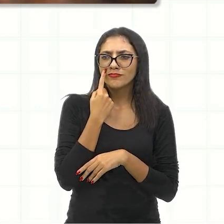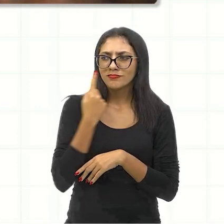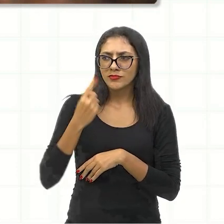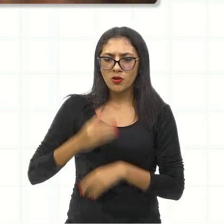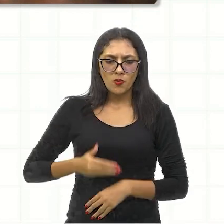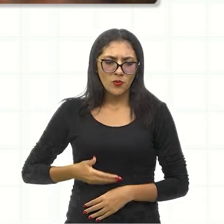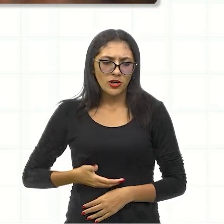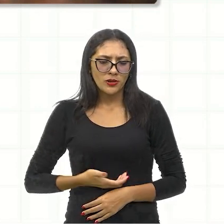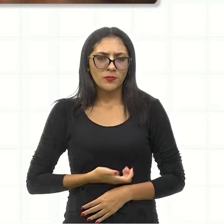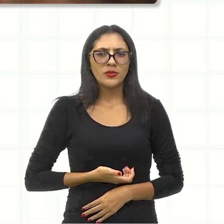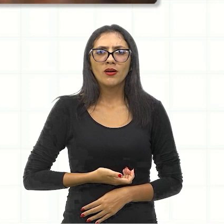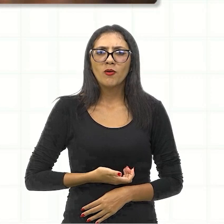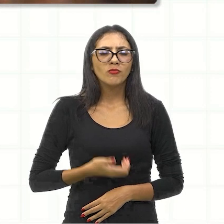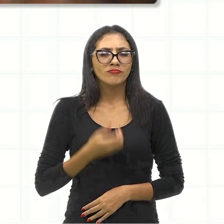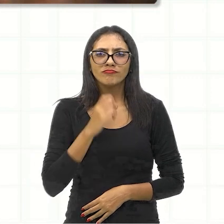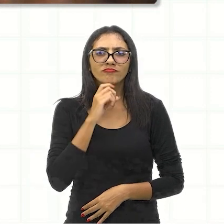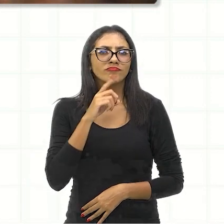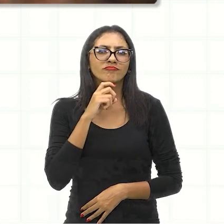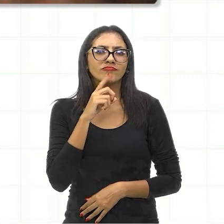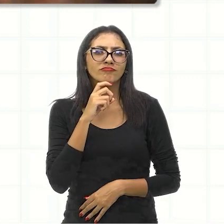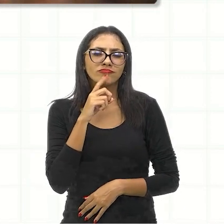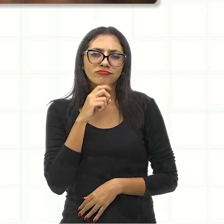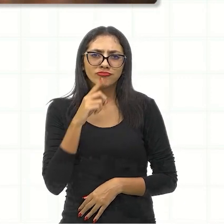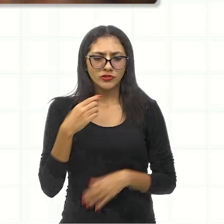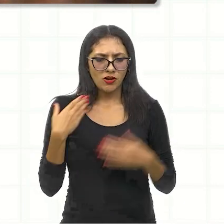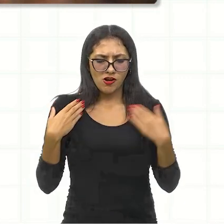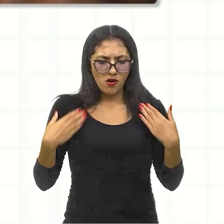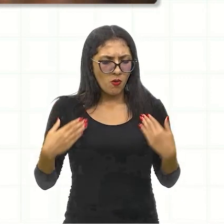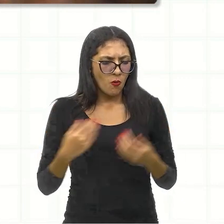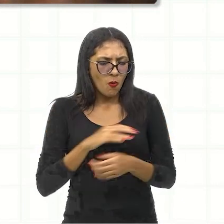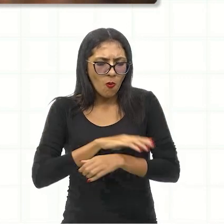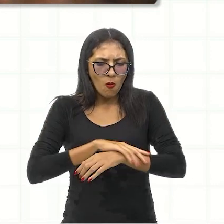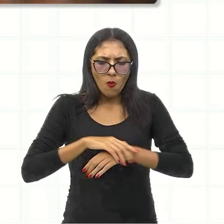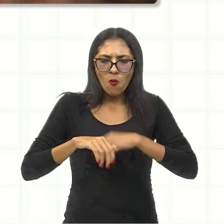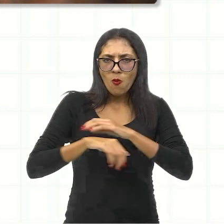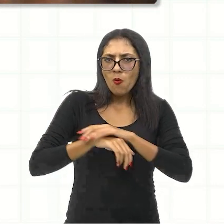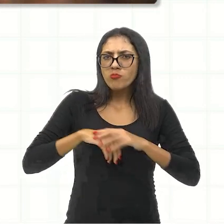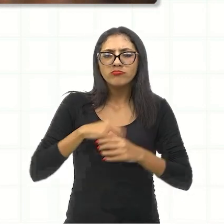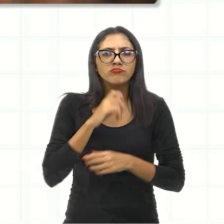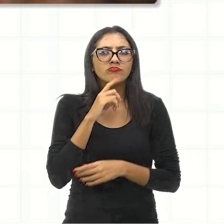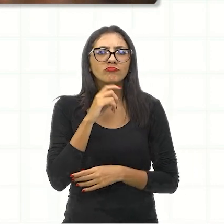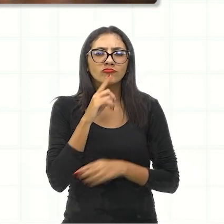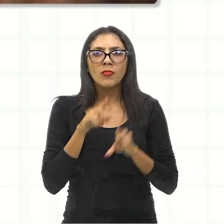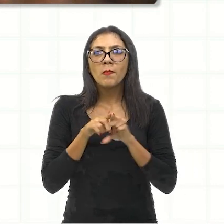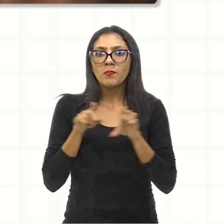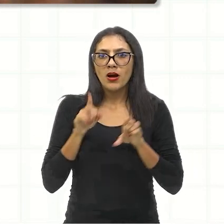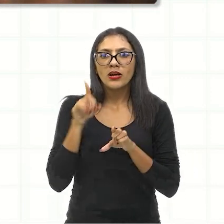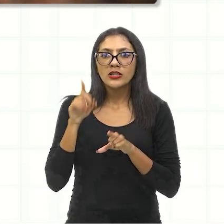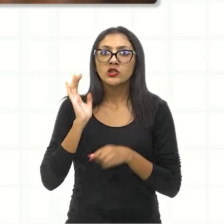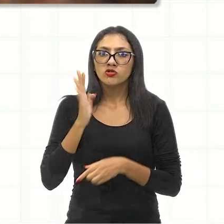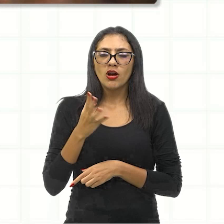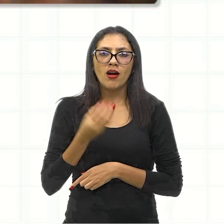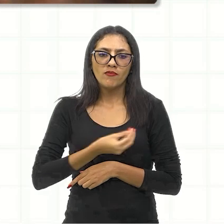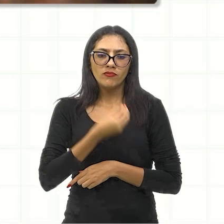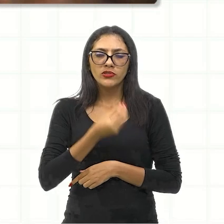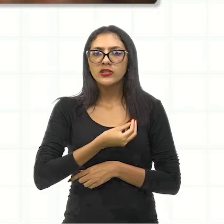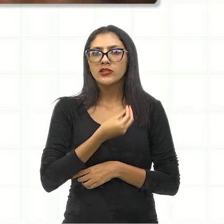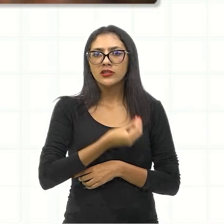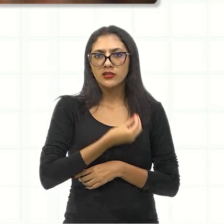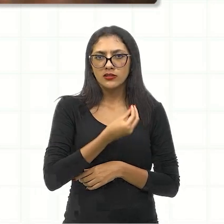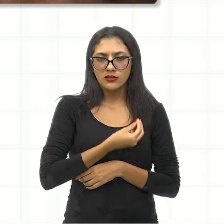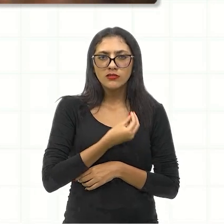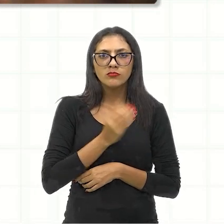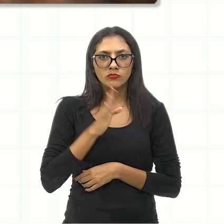os traços do corpo definidos, mas já é considerado um ser vivo do ponto de vista médico, né? Então, já aconteceu ali a união